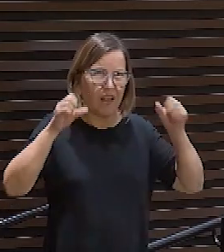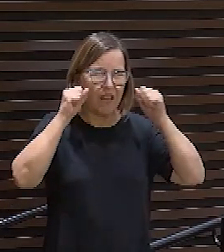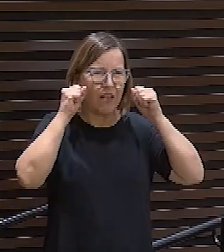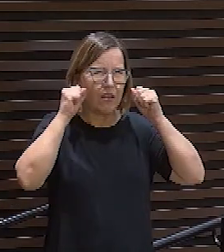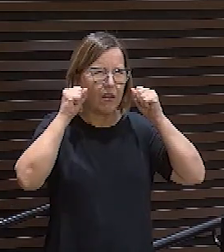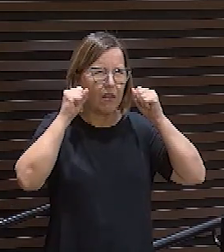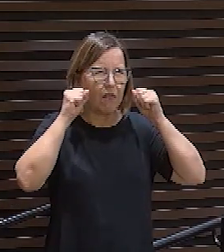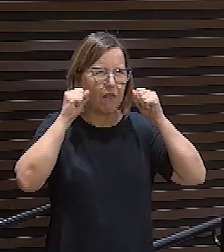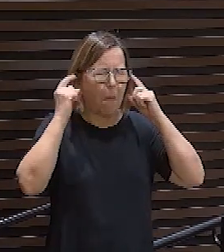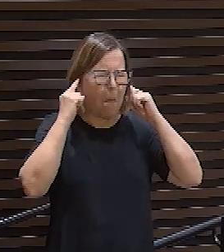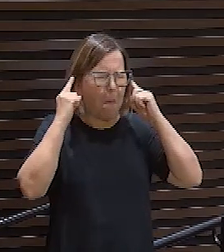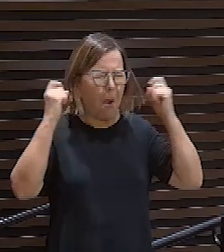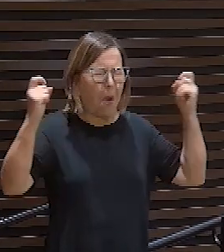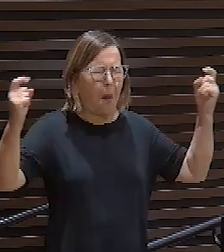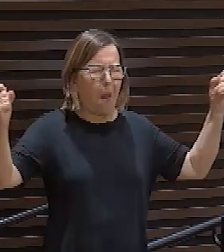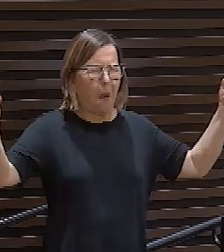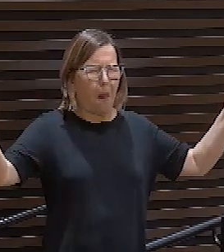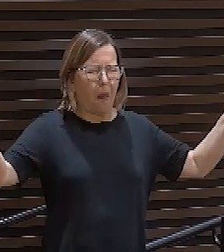a barragem estourou.